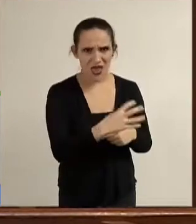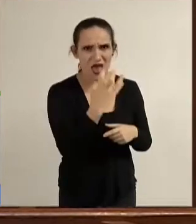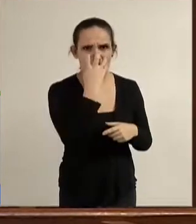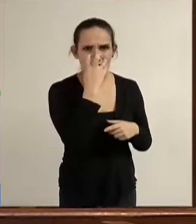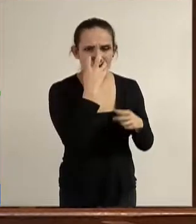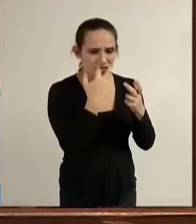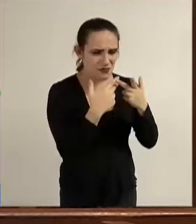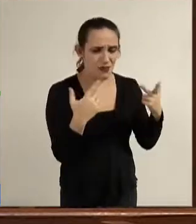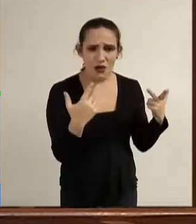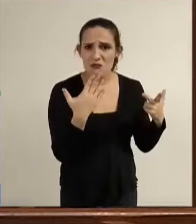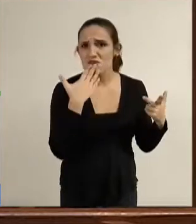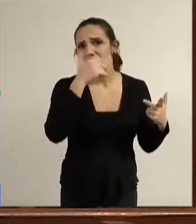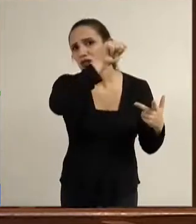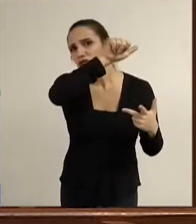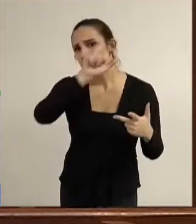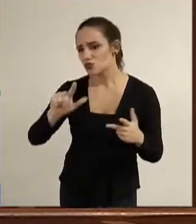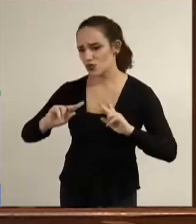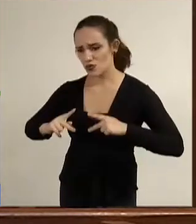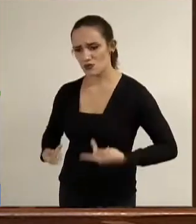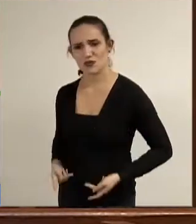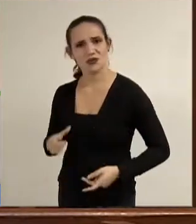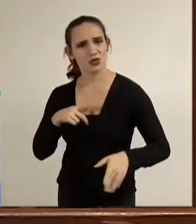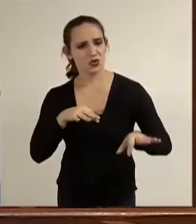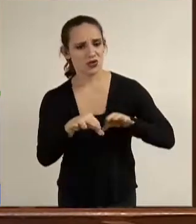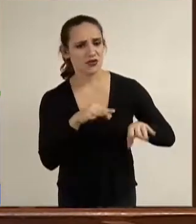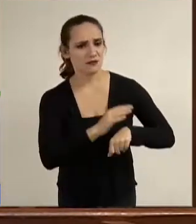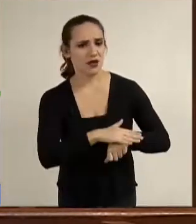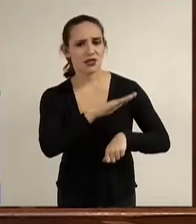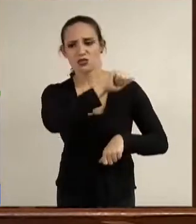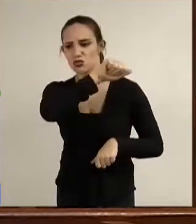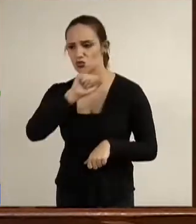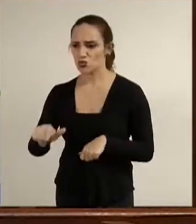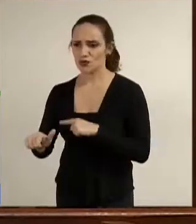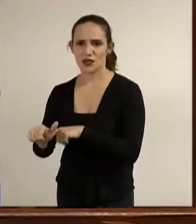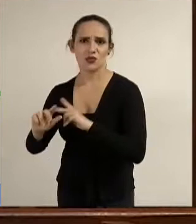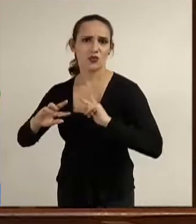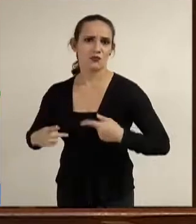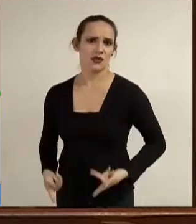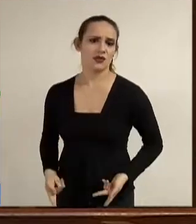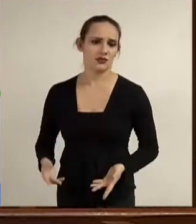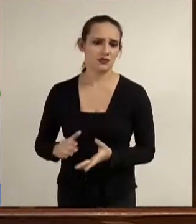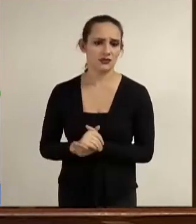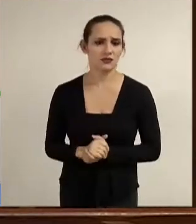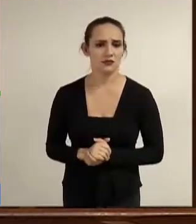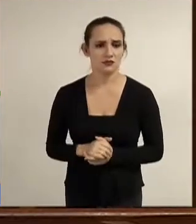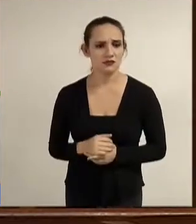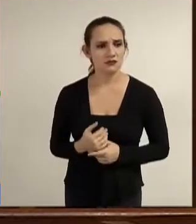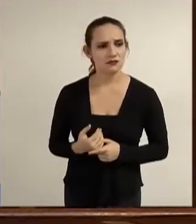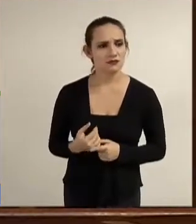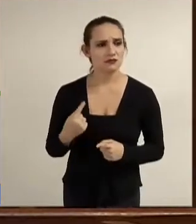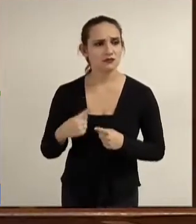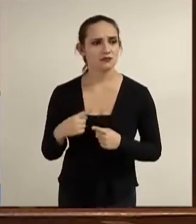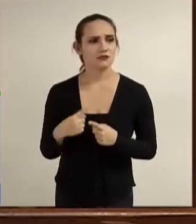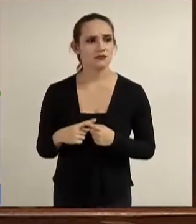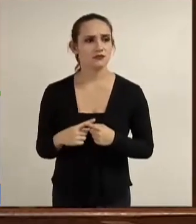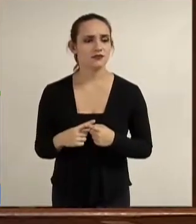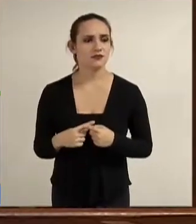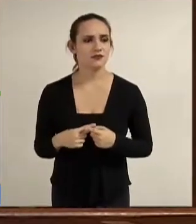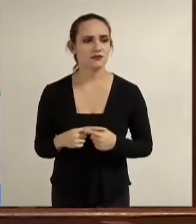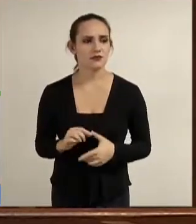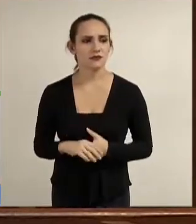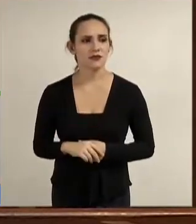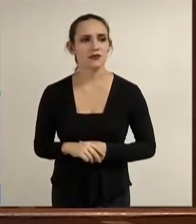mais organizados, um respeita o limite do outro. E nós temos visto aqueles que receberam, não é